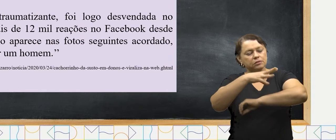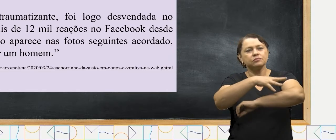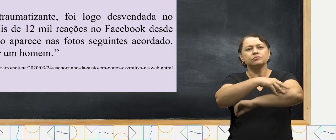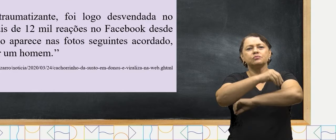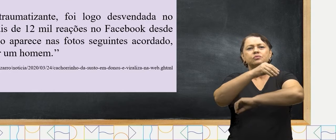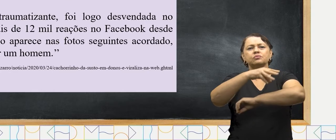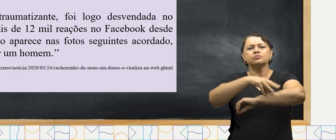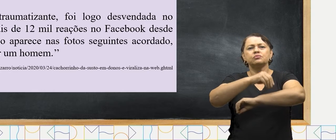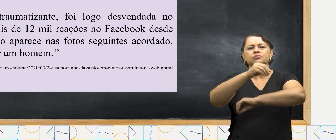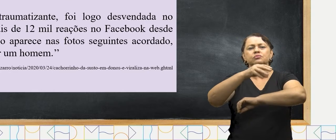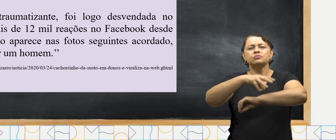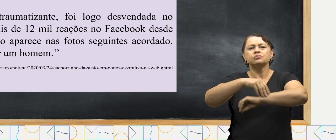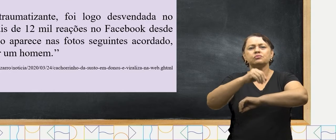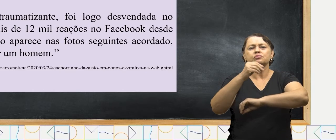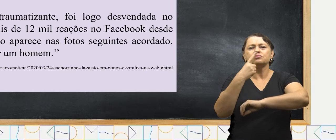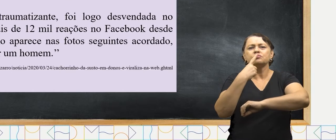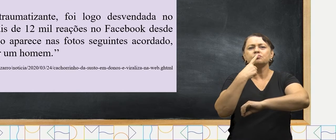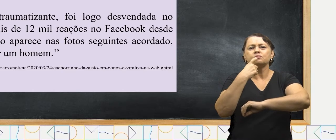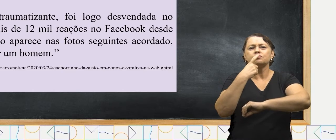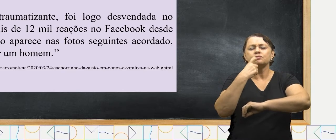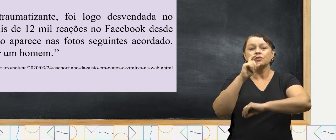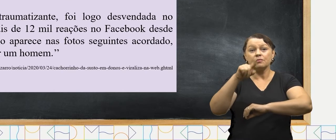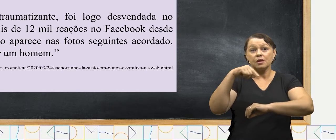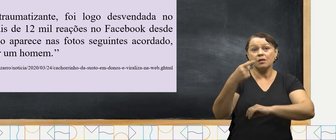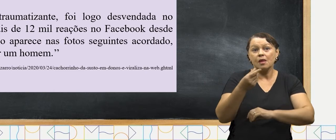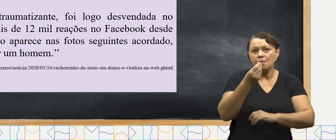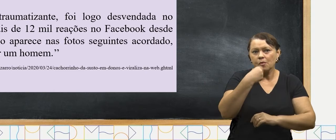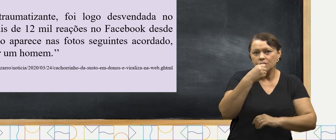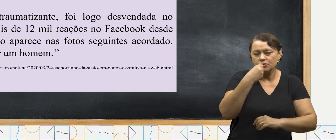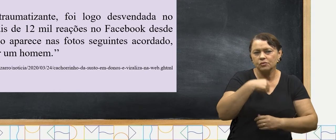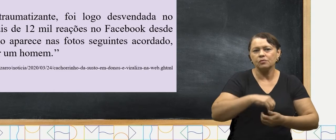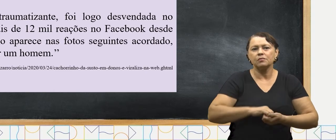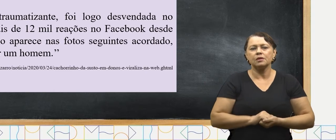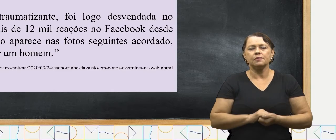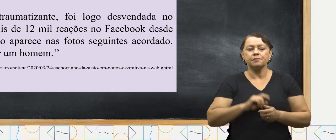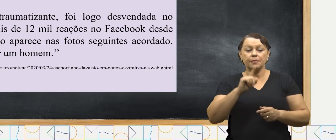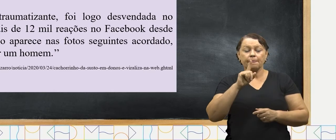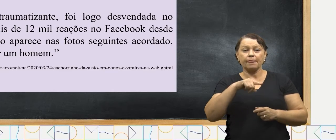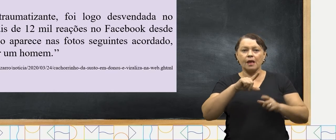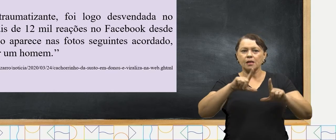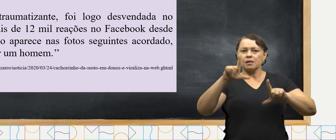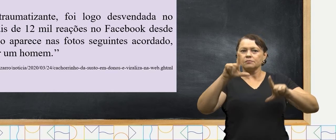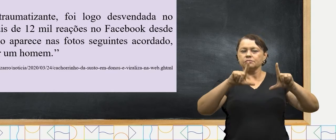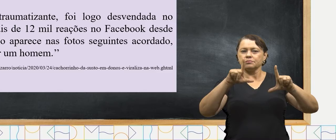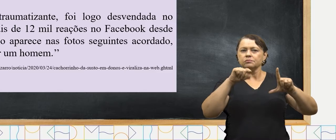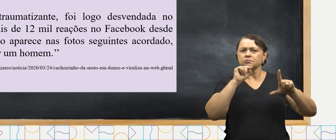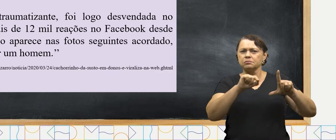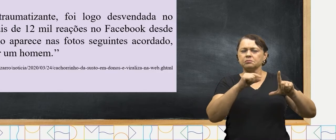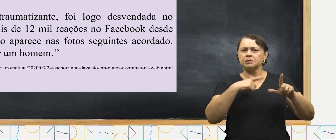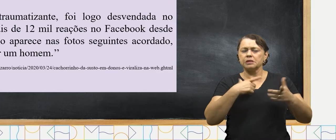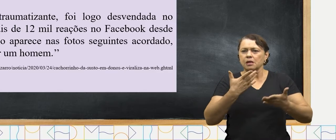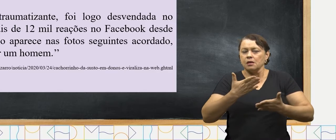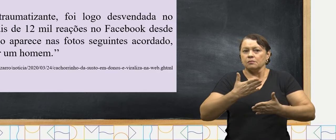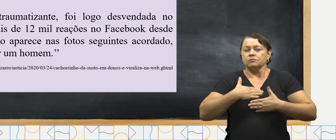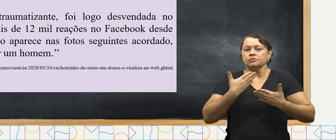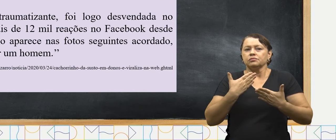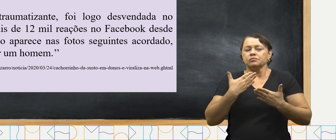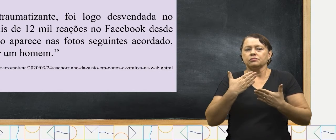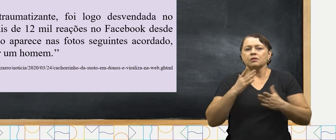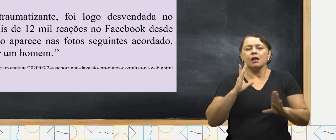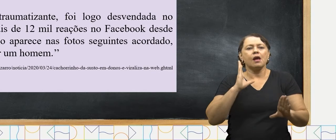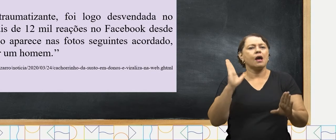pelo todo manchado após a refeição. A cena, que poderia ser traumatizante, foi